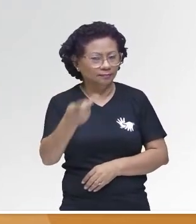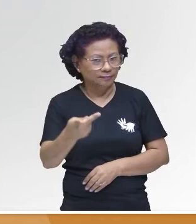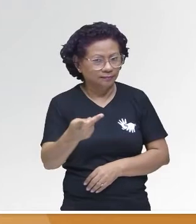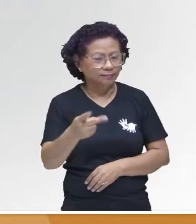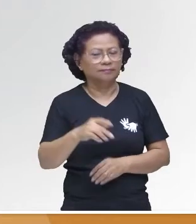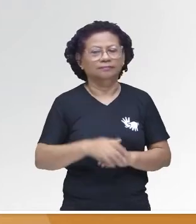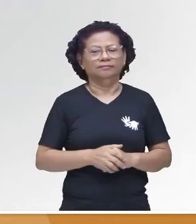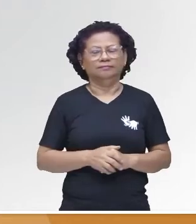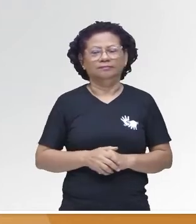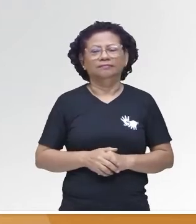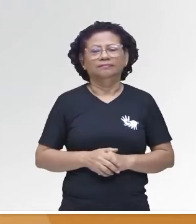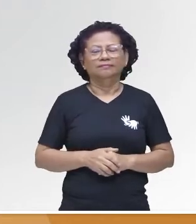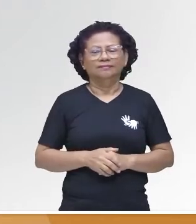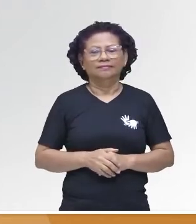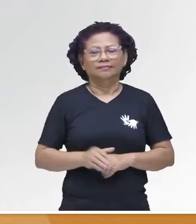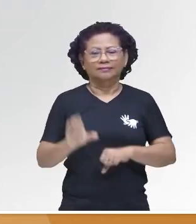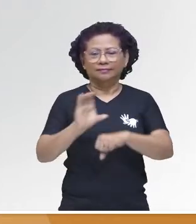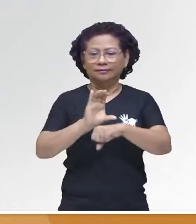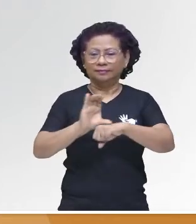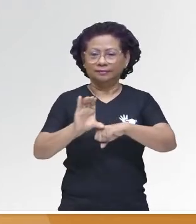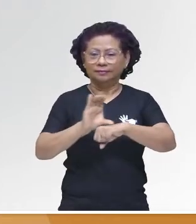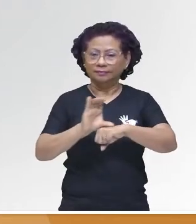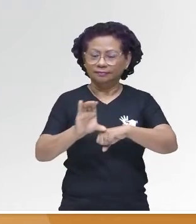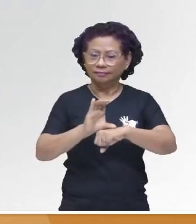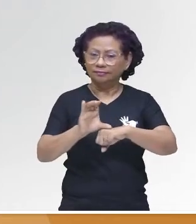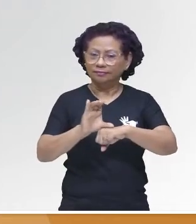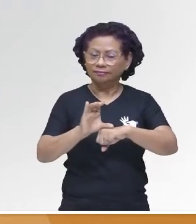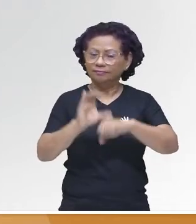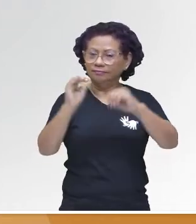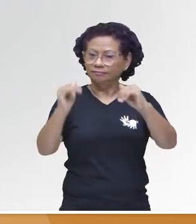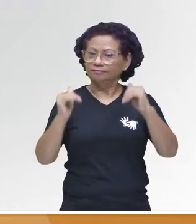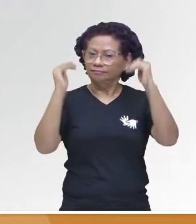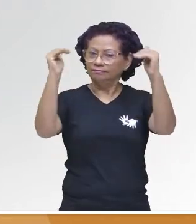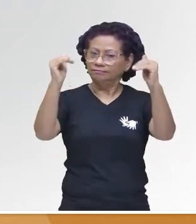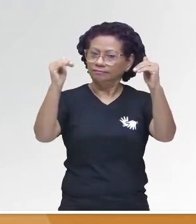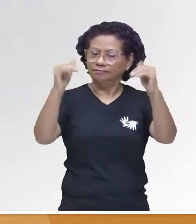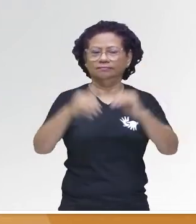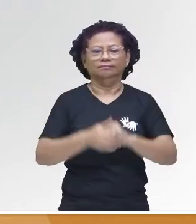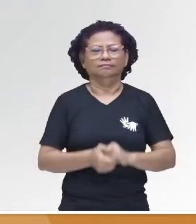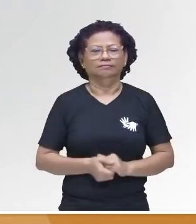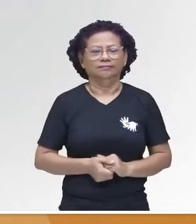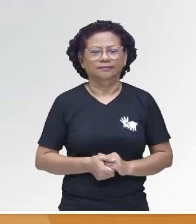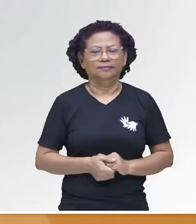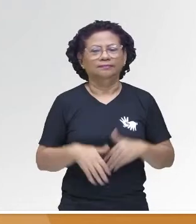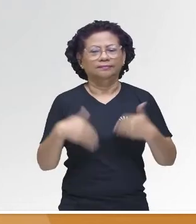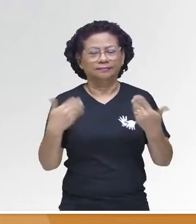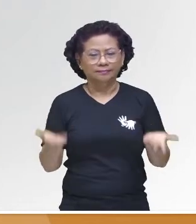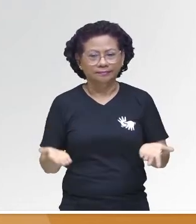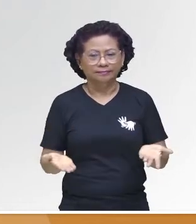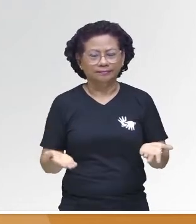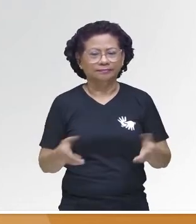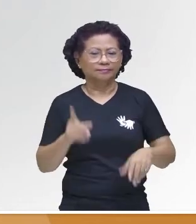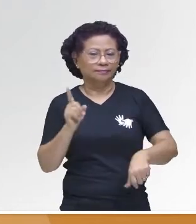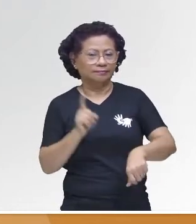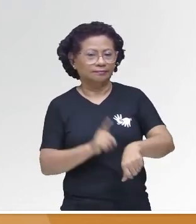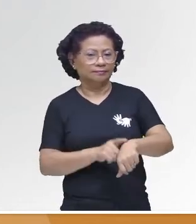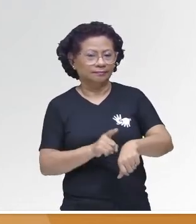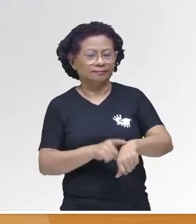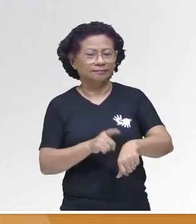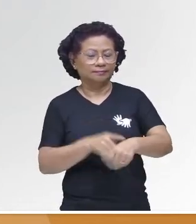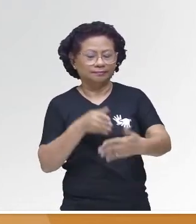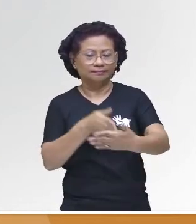para todos, menos para ele. Ele está acima de todos. Olha a ideia. Nesse momento aqui, se quer limitar os